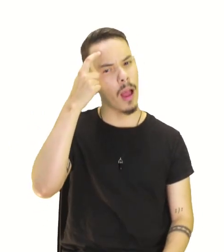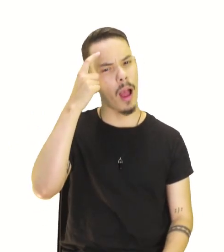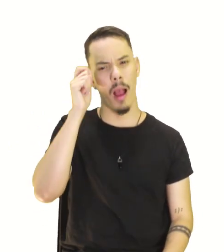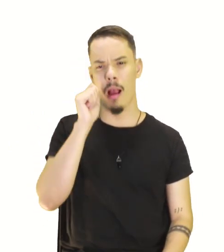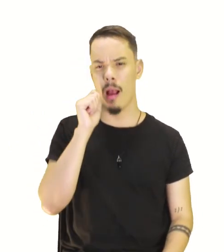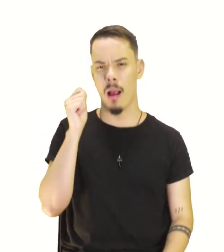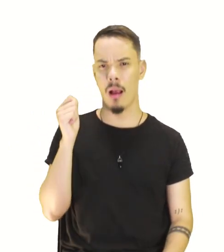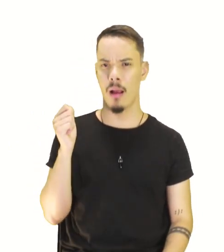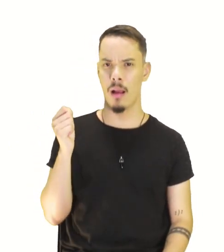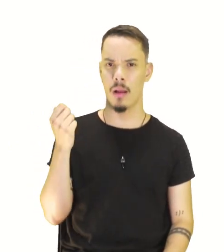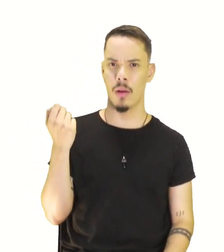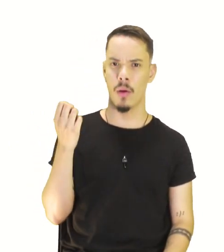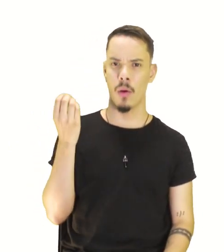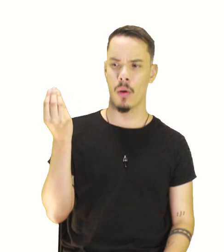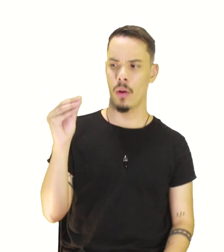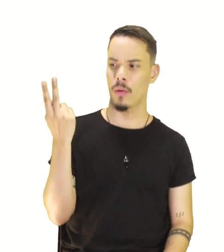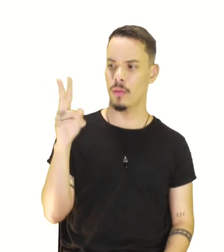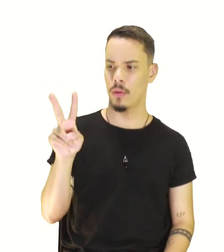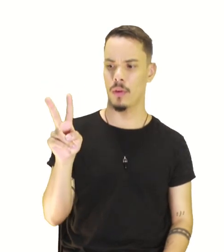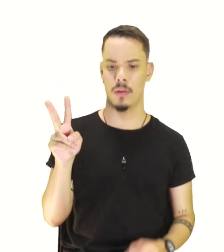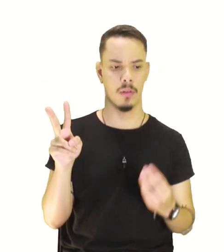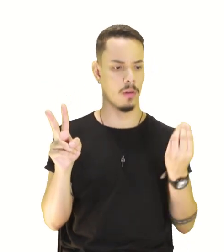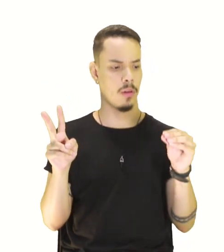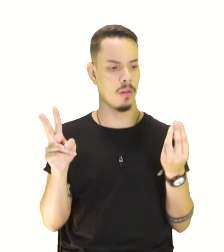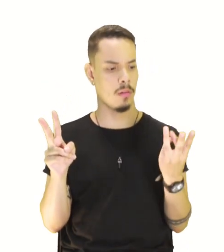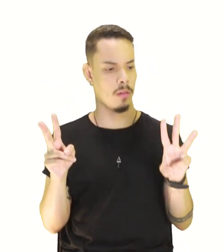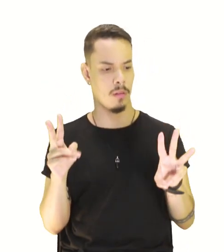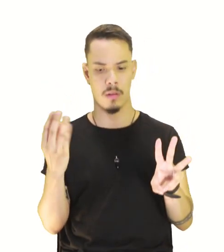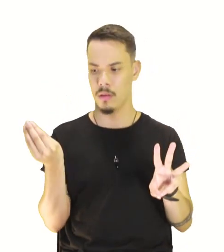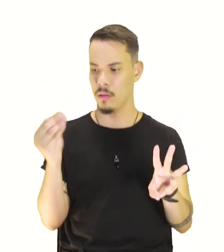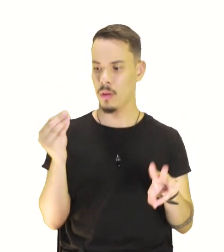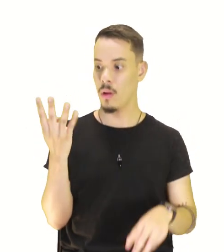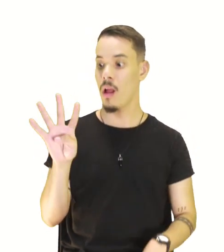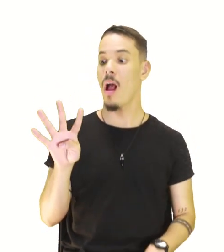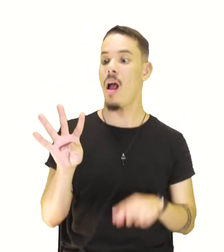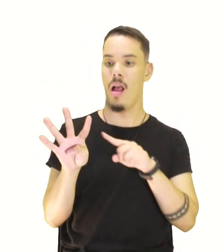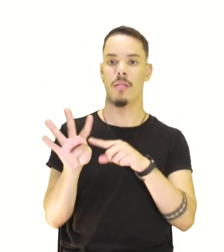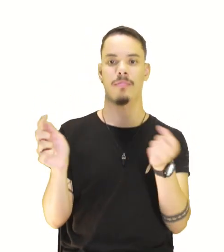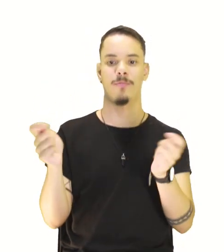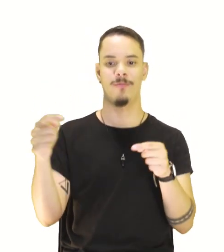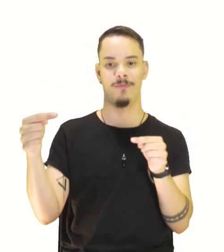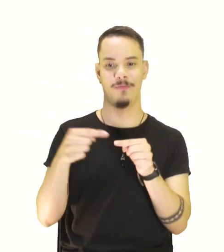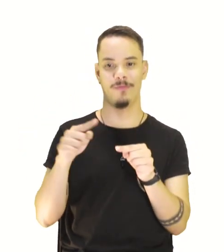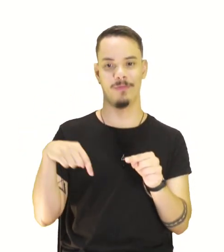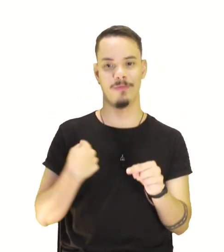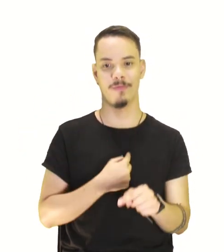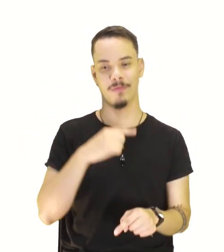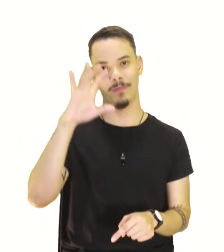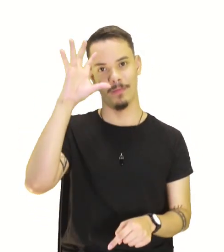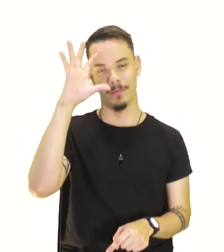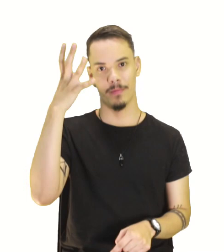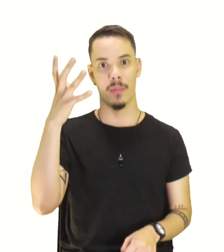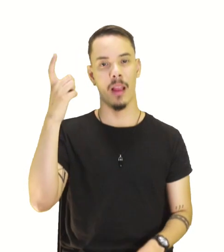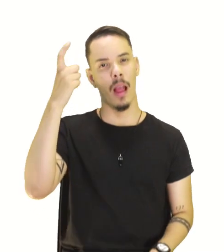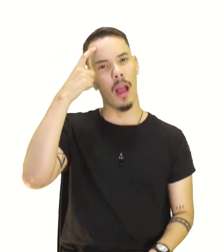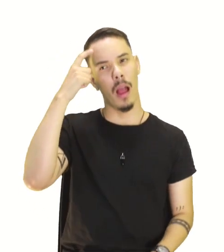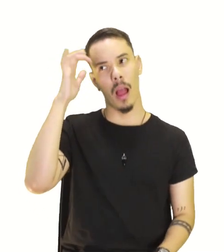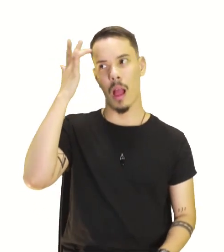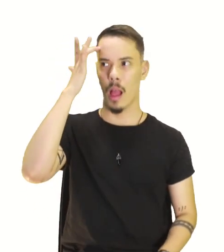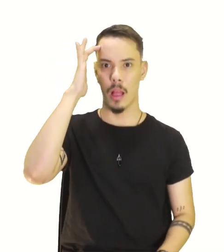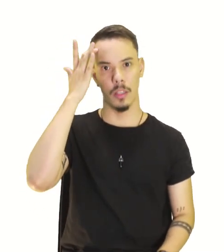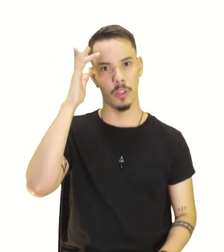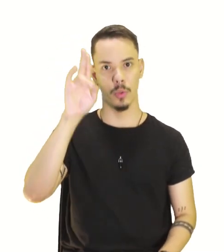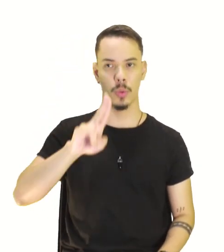4 vezes 5, Isso. 20 mais 2, 22. E é aí onde a gente resolve de maneira intuitiva, né?